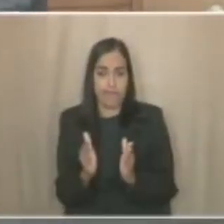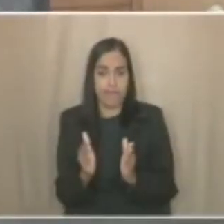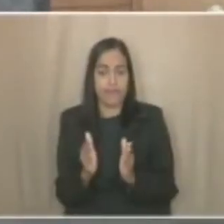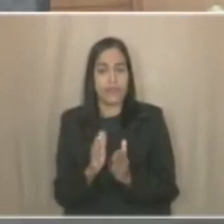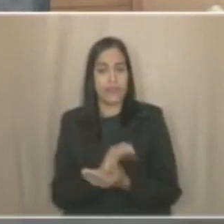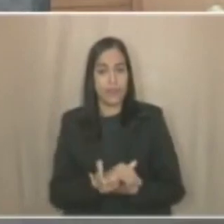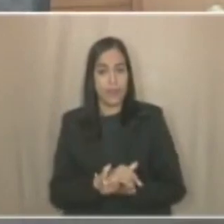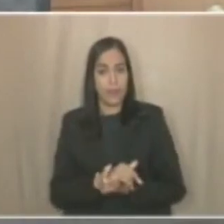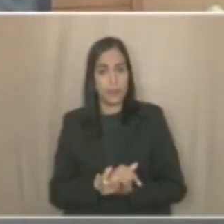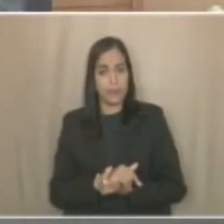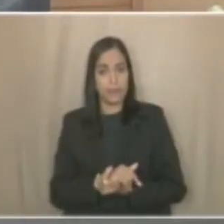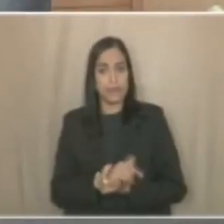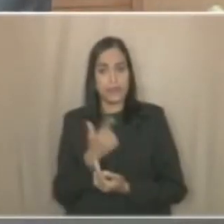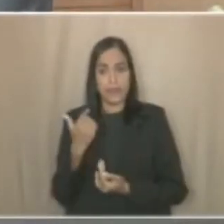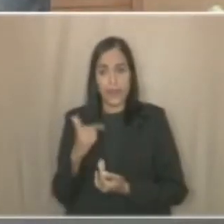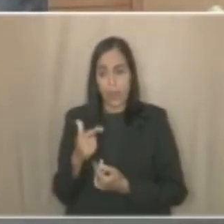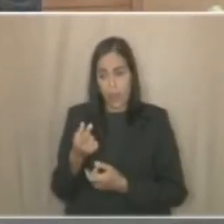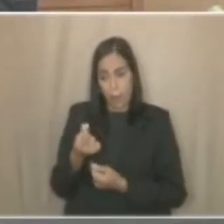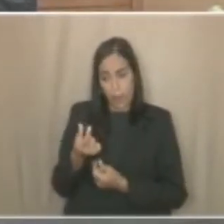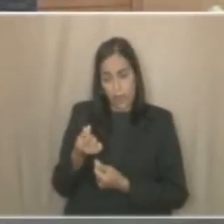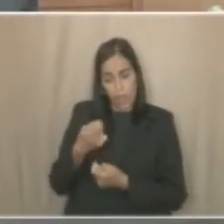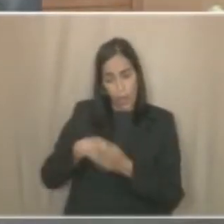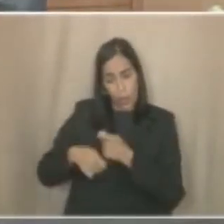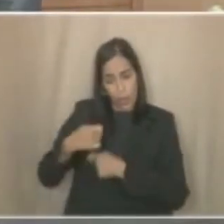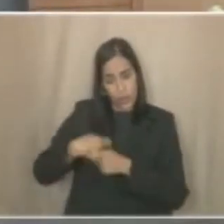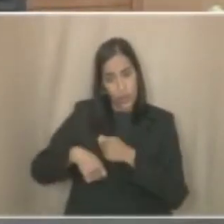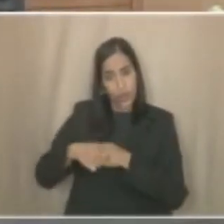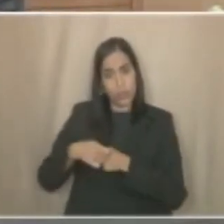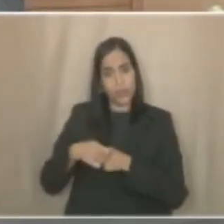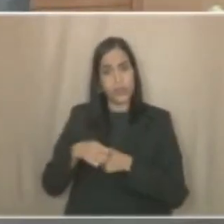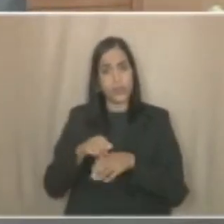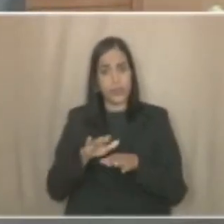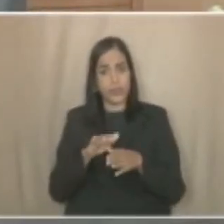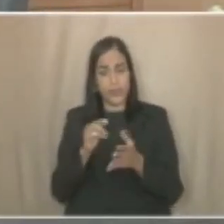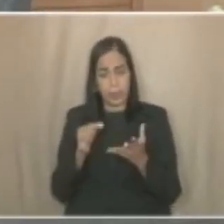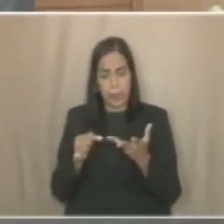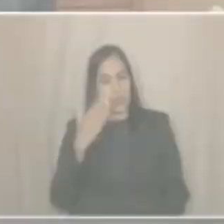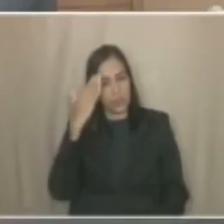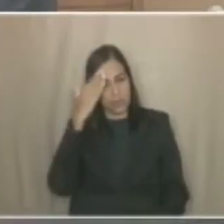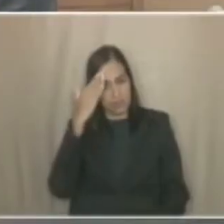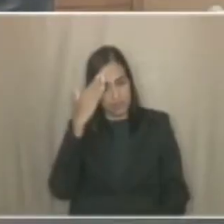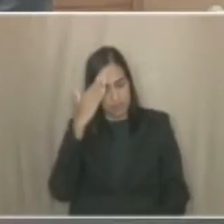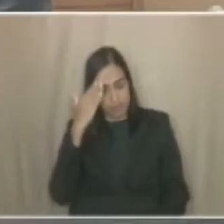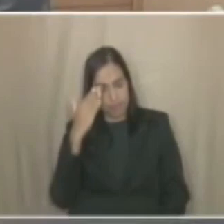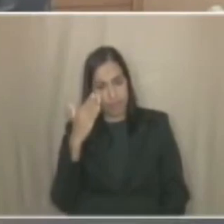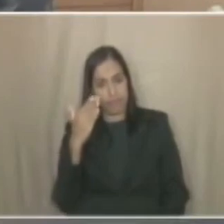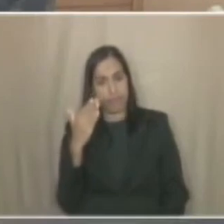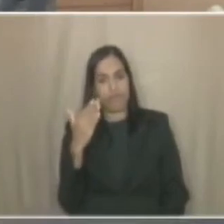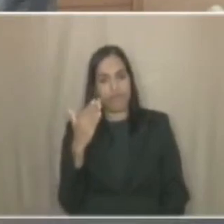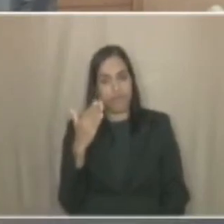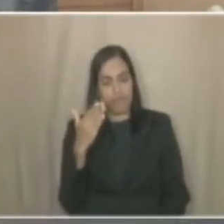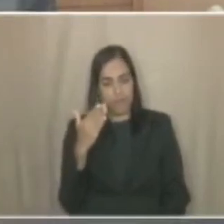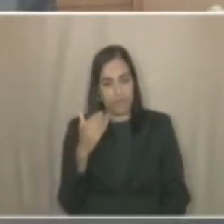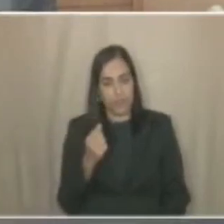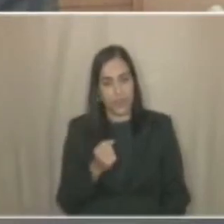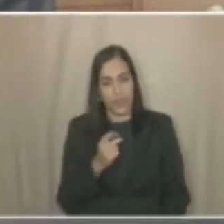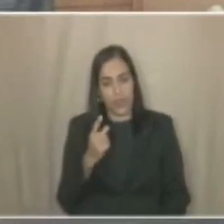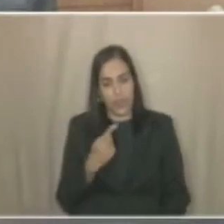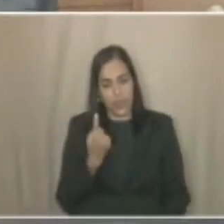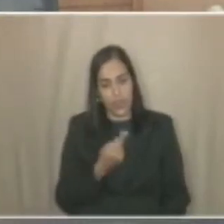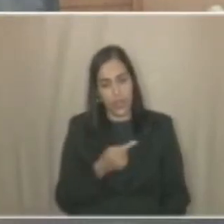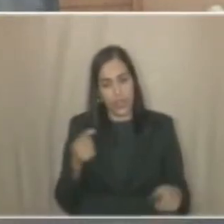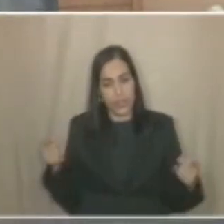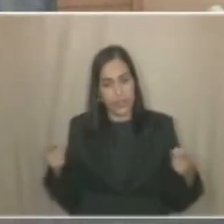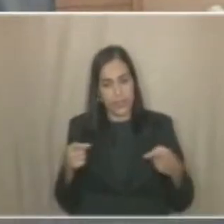certamente não tem poder econômico para realizar todas as intervenções que precisa realizar embora eh nós defendemos e